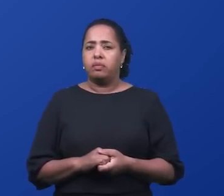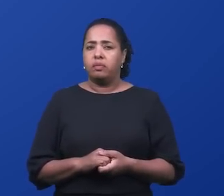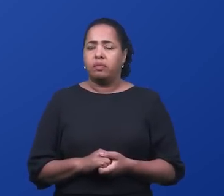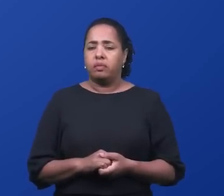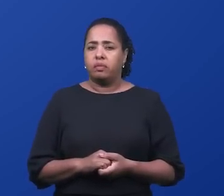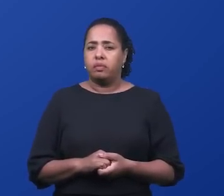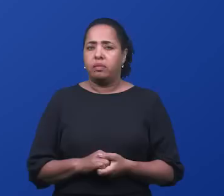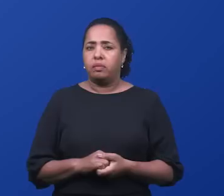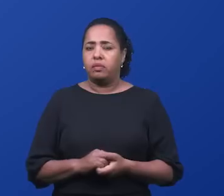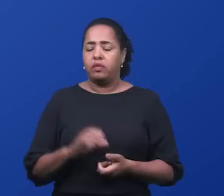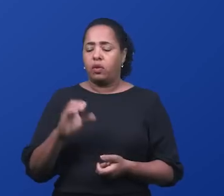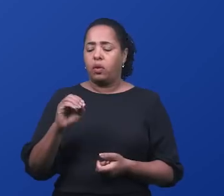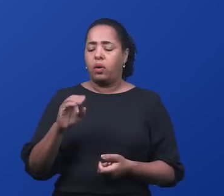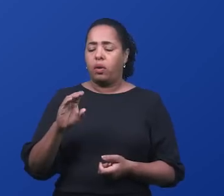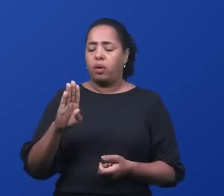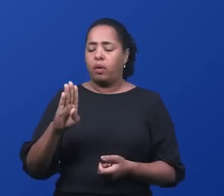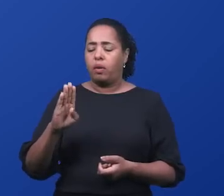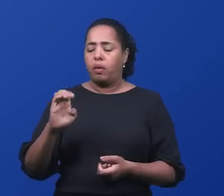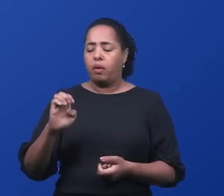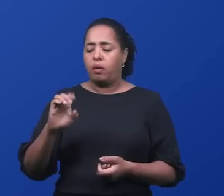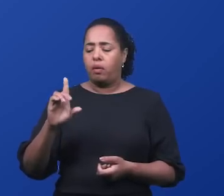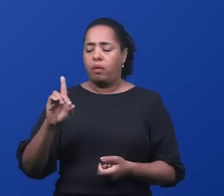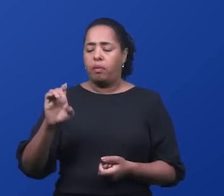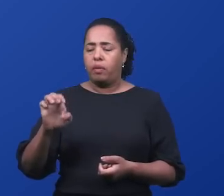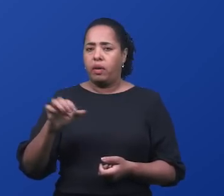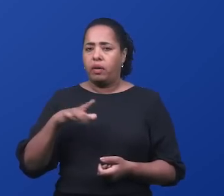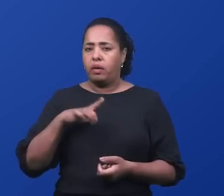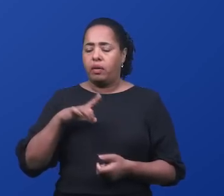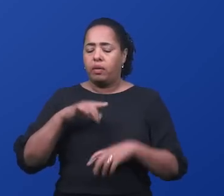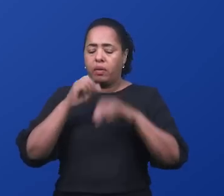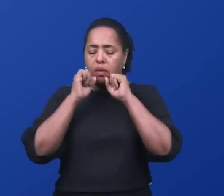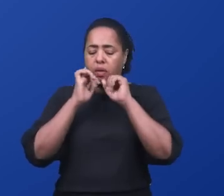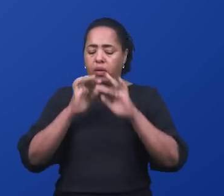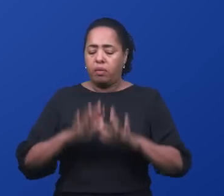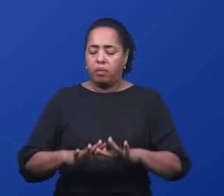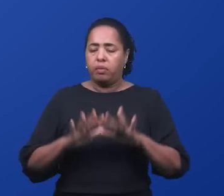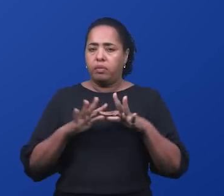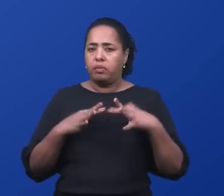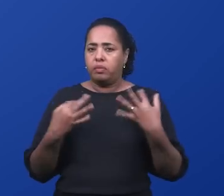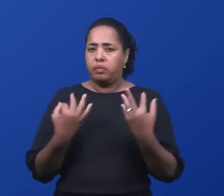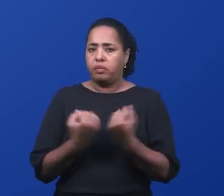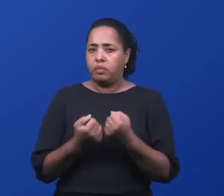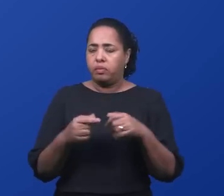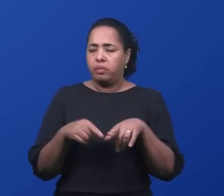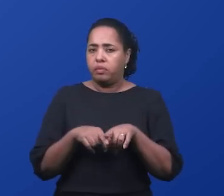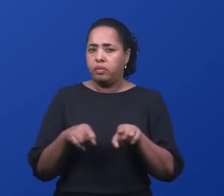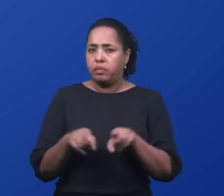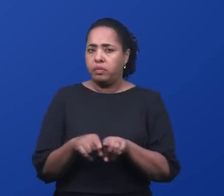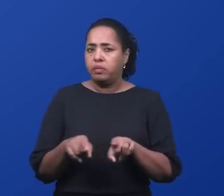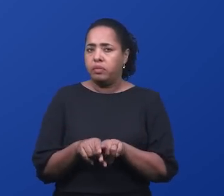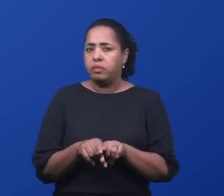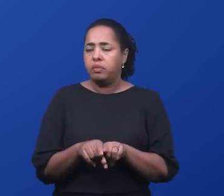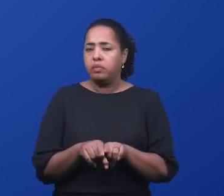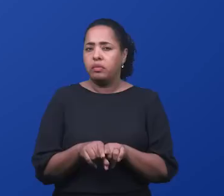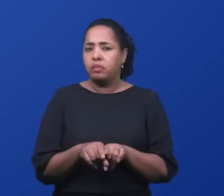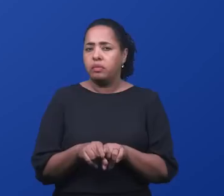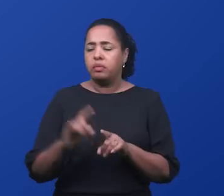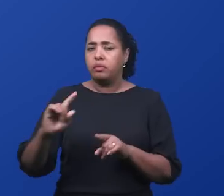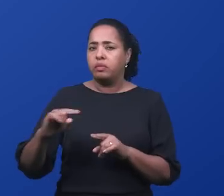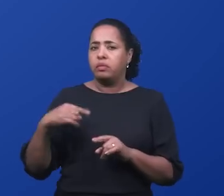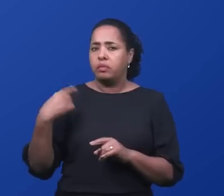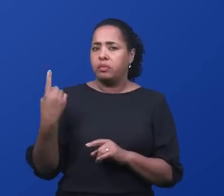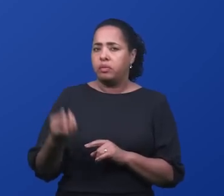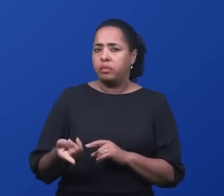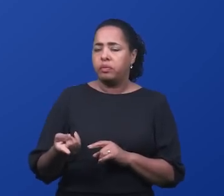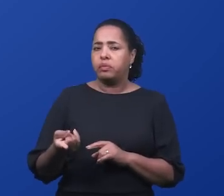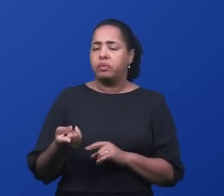disso, Obed-Edom, ele recebeu uma bênção para ele e para toda a família dele. E mais para